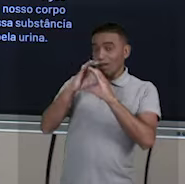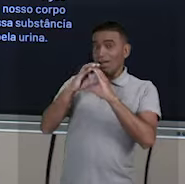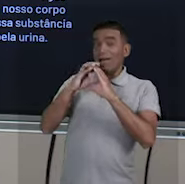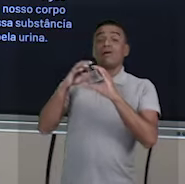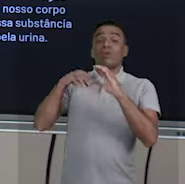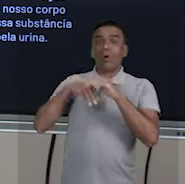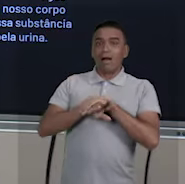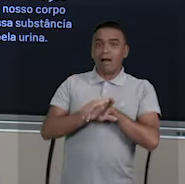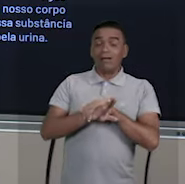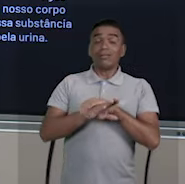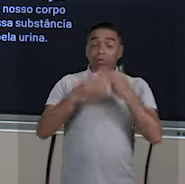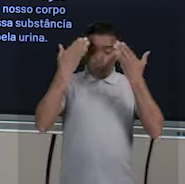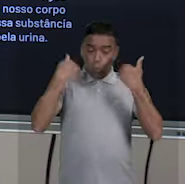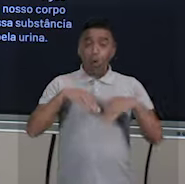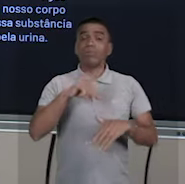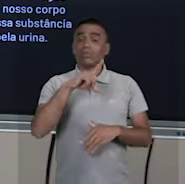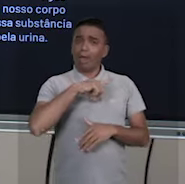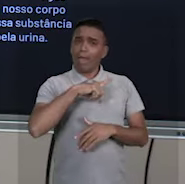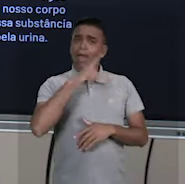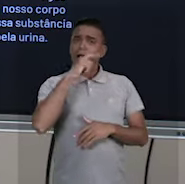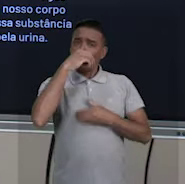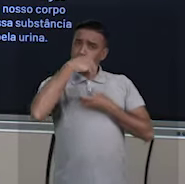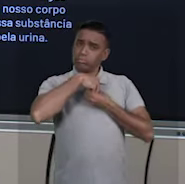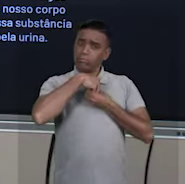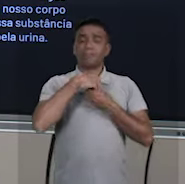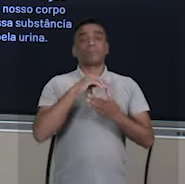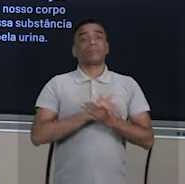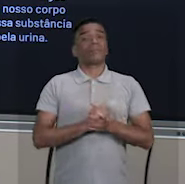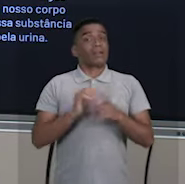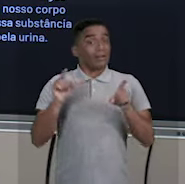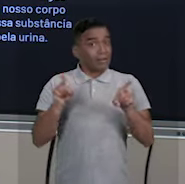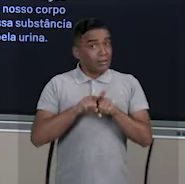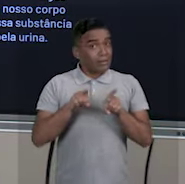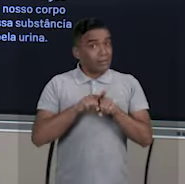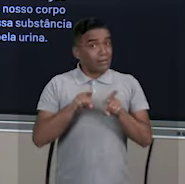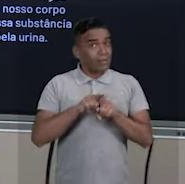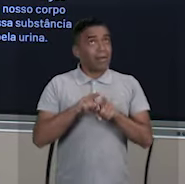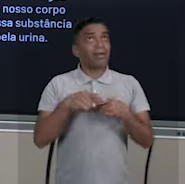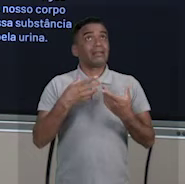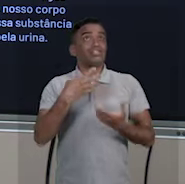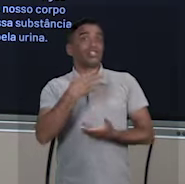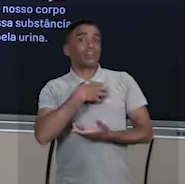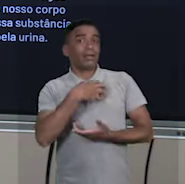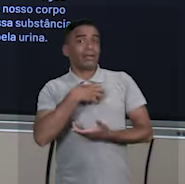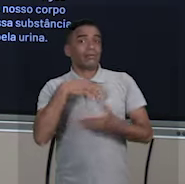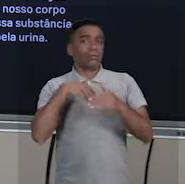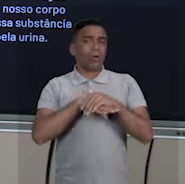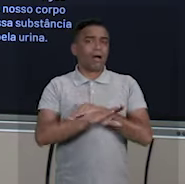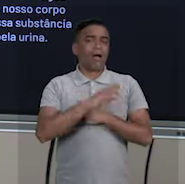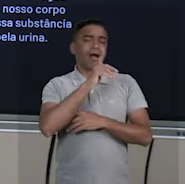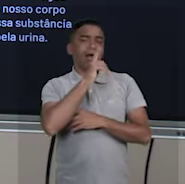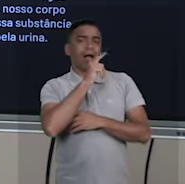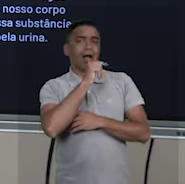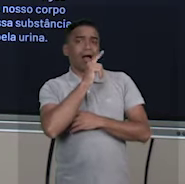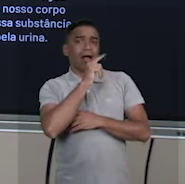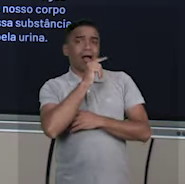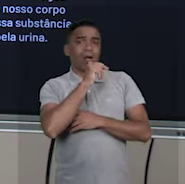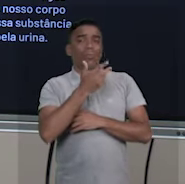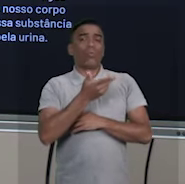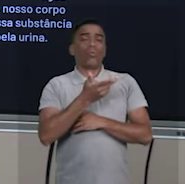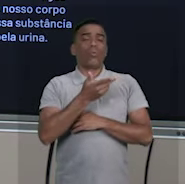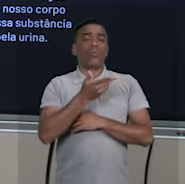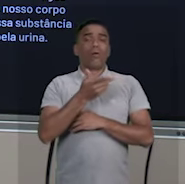nele, mas uma forma também de armazenar a água, né, através do processo do